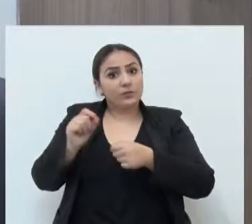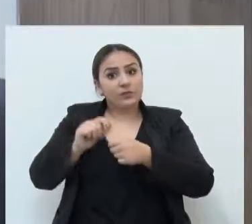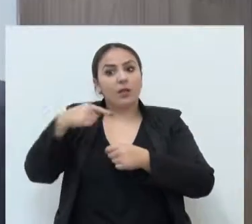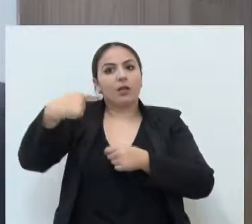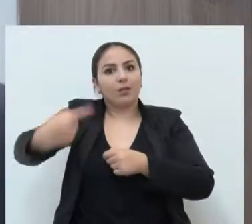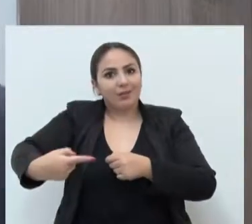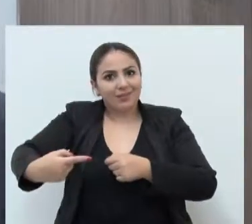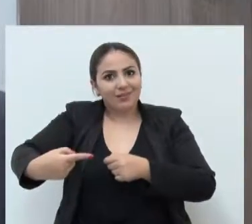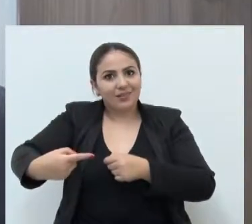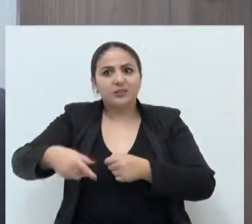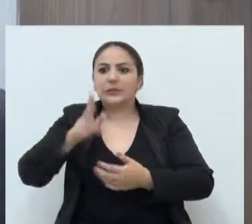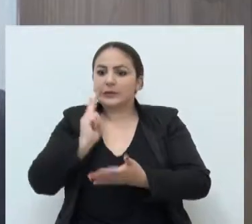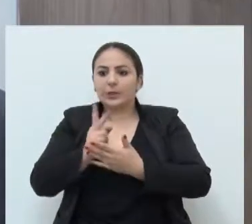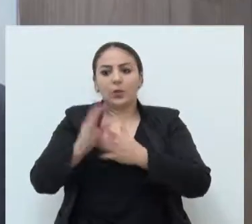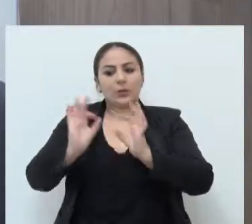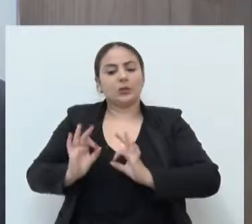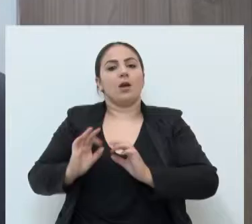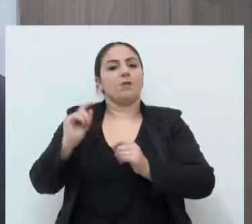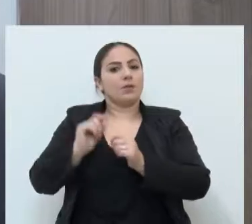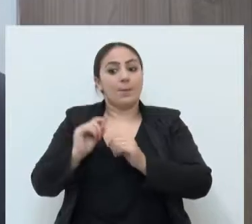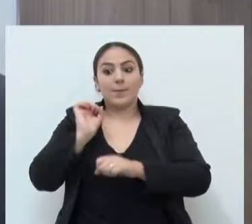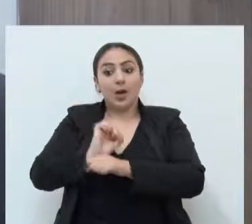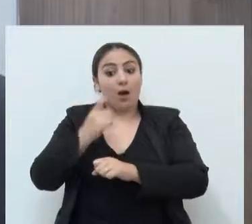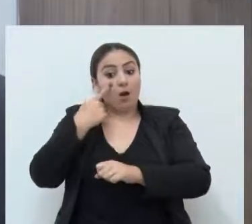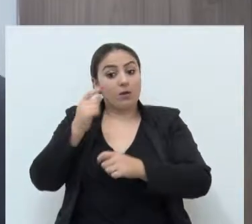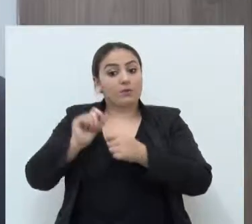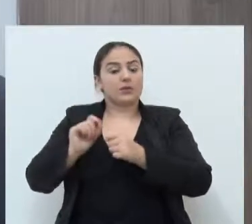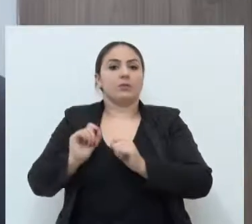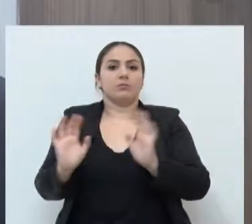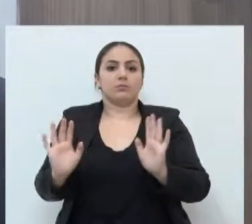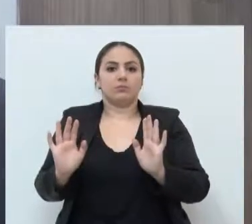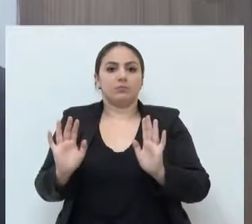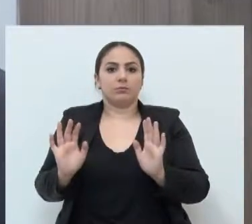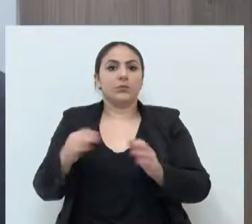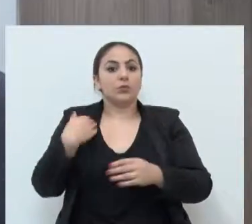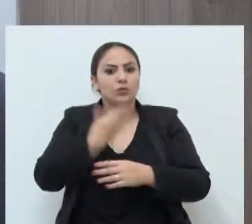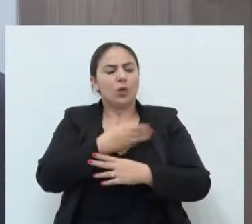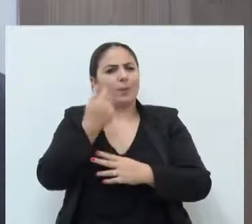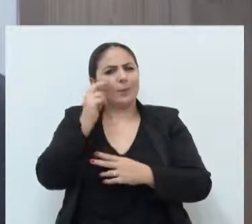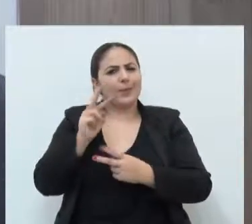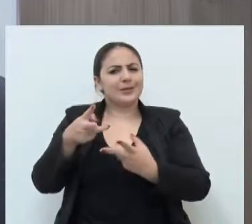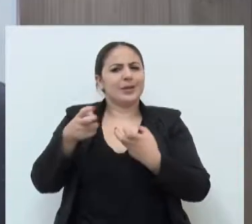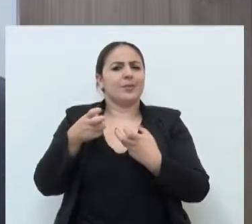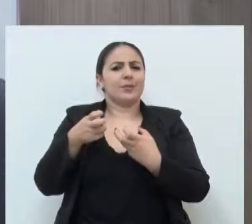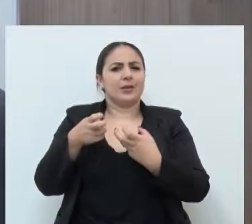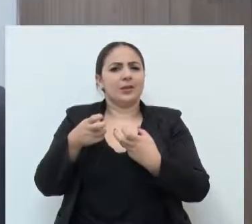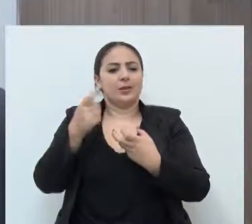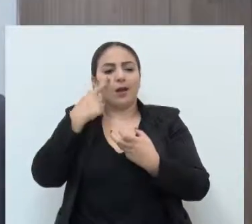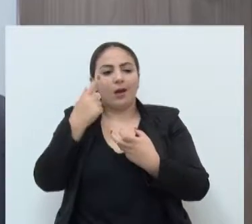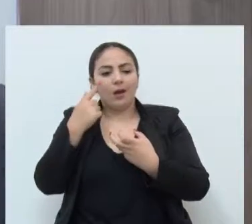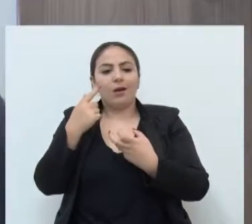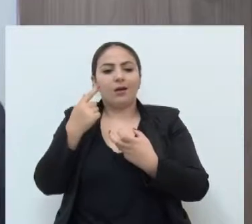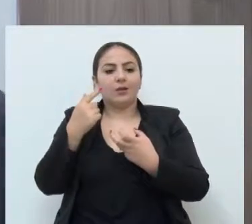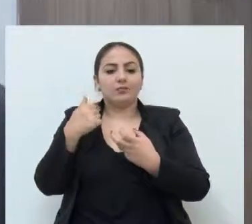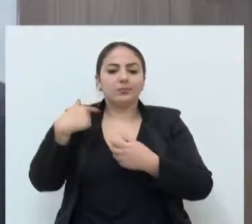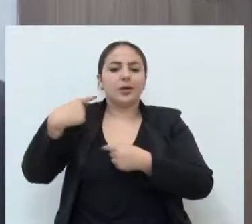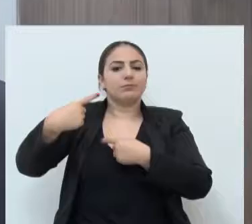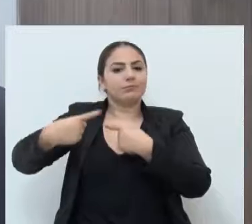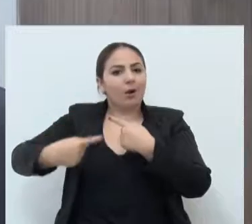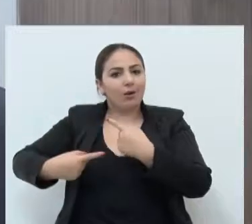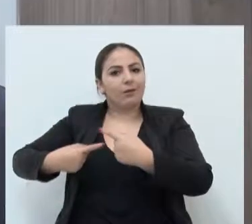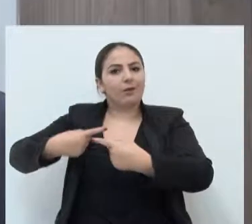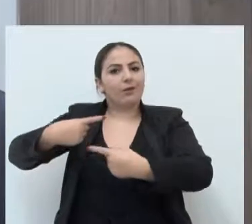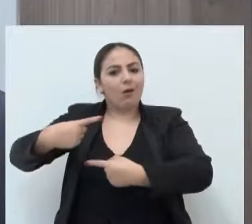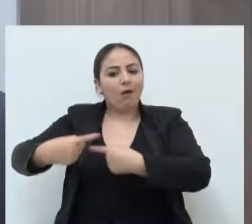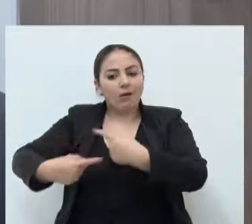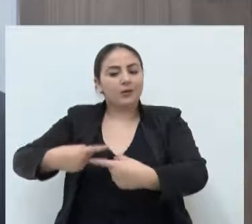posso fazer o ano que vem, eu vou fazer no outro ano. Mas eu tenho que programar. Uma hora eu tenho que parar e fazer. O que a gente vê é que passa de um e vai para o outro